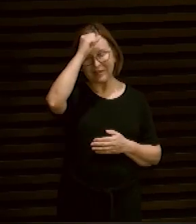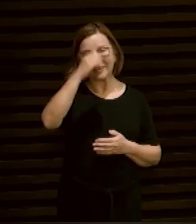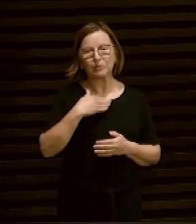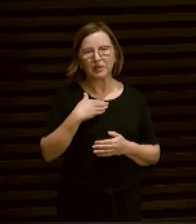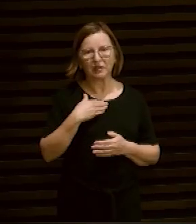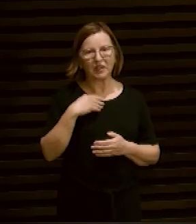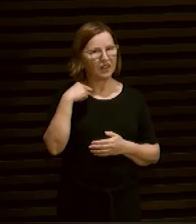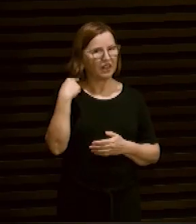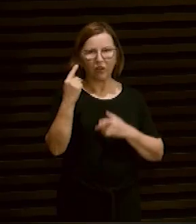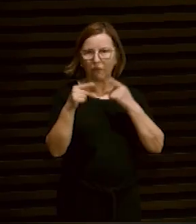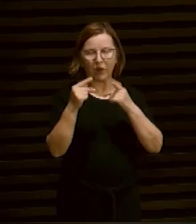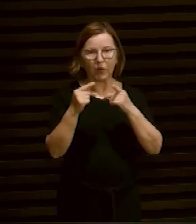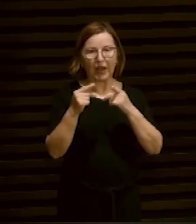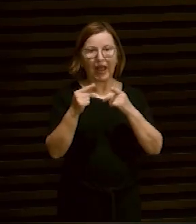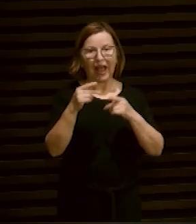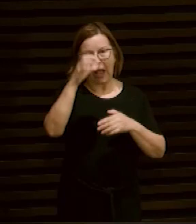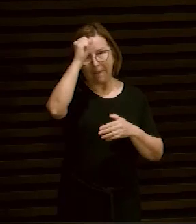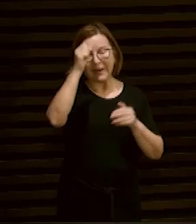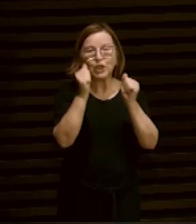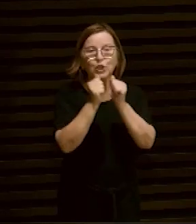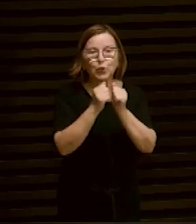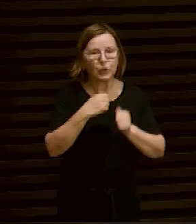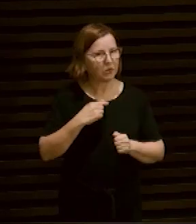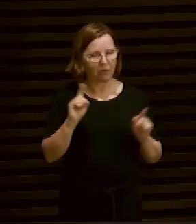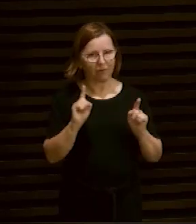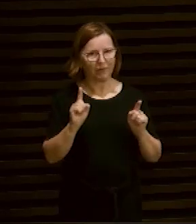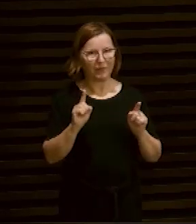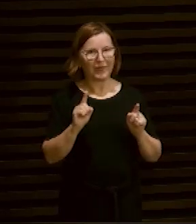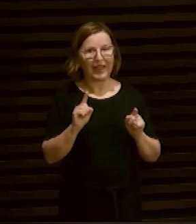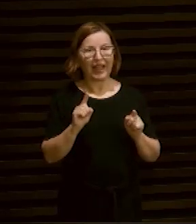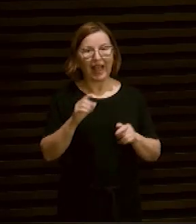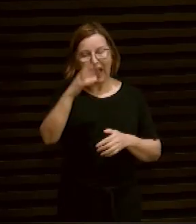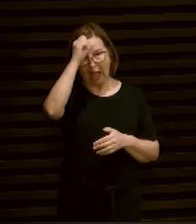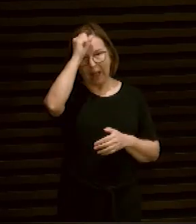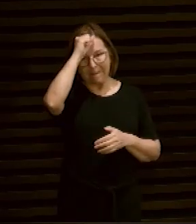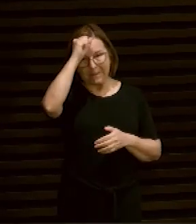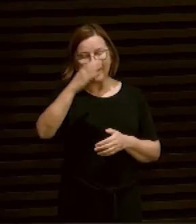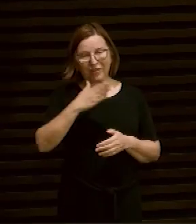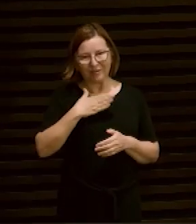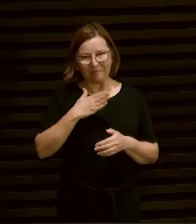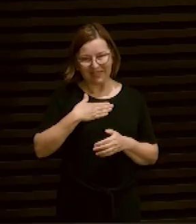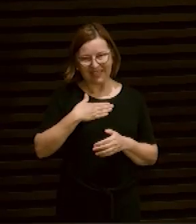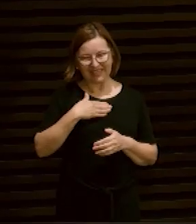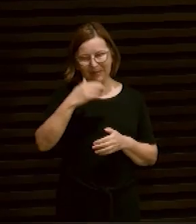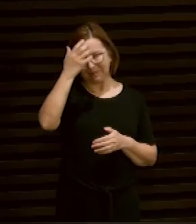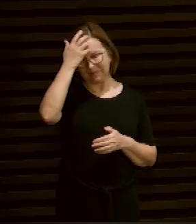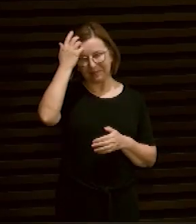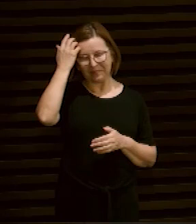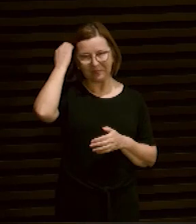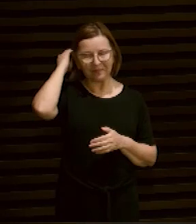não disse aprendei comigo. Ele disse aprendei de mim. Isso aqui é uma espécie